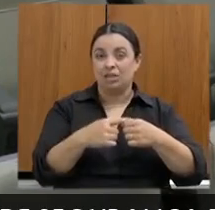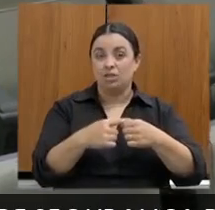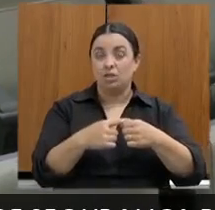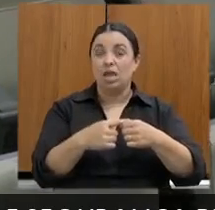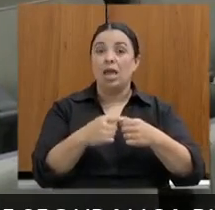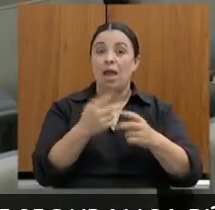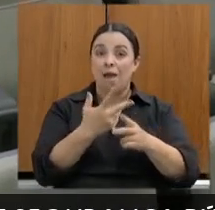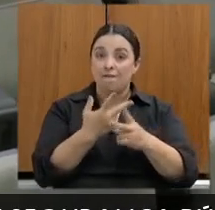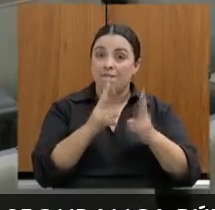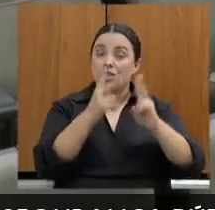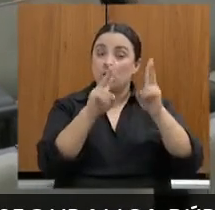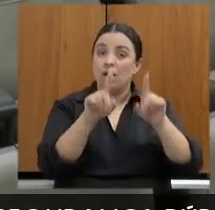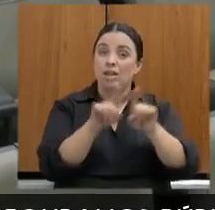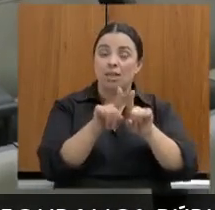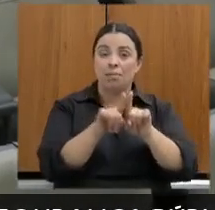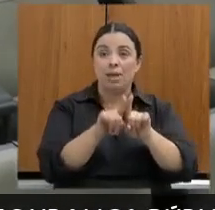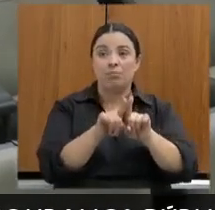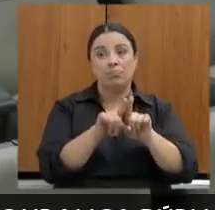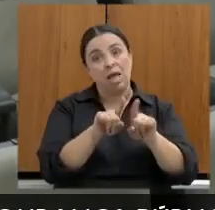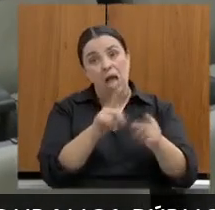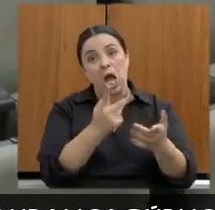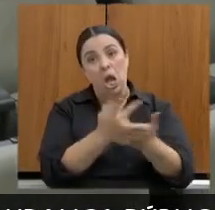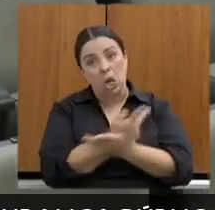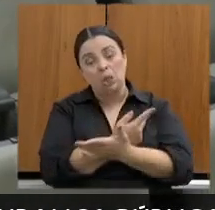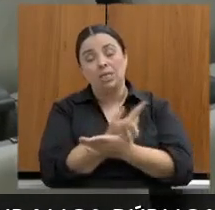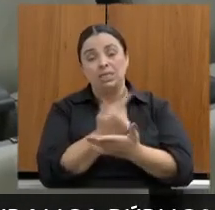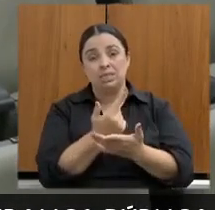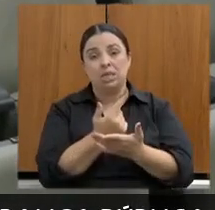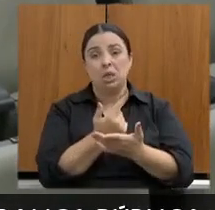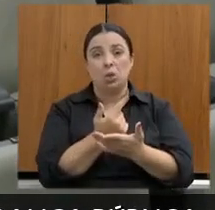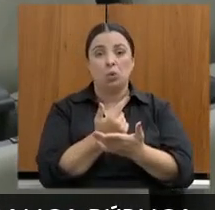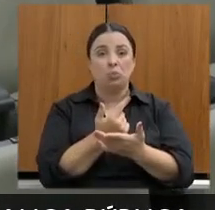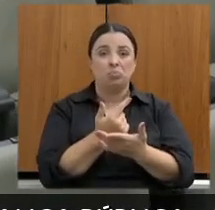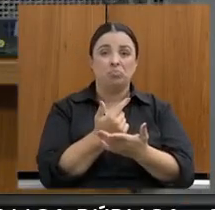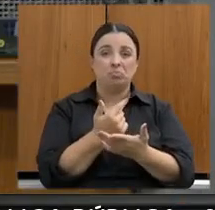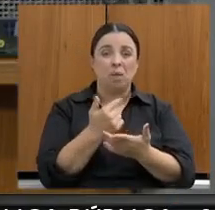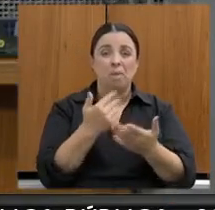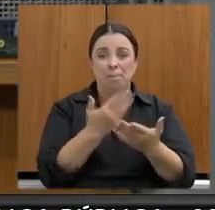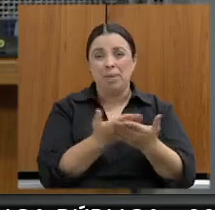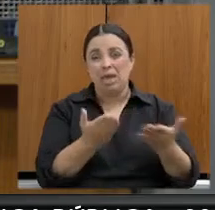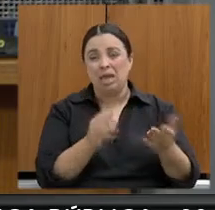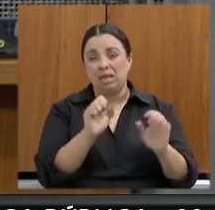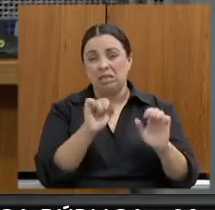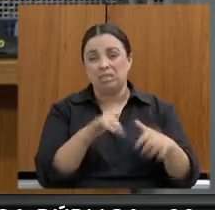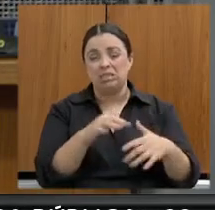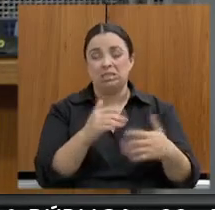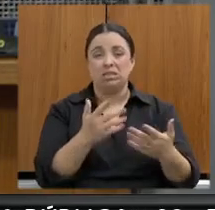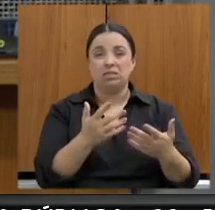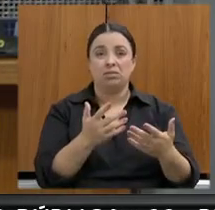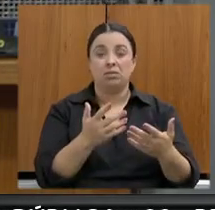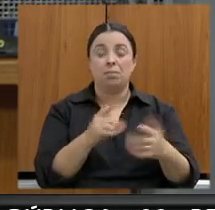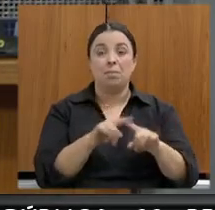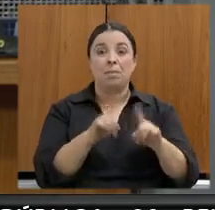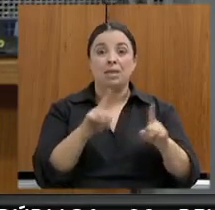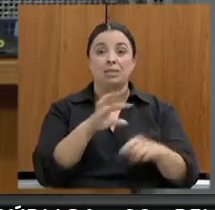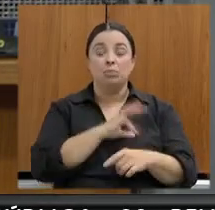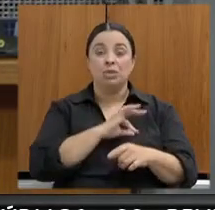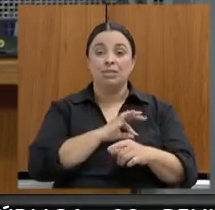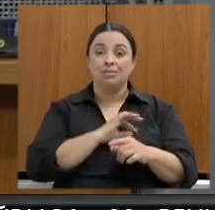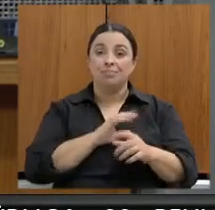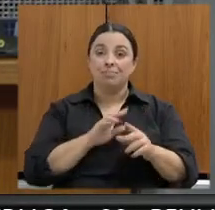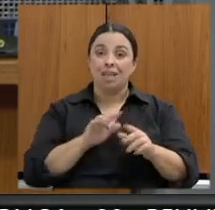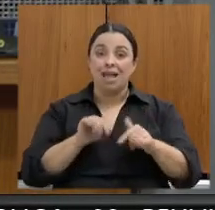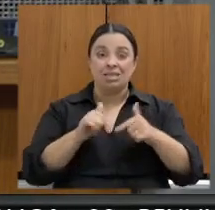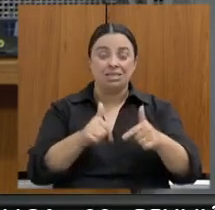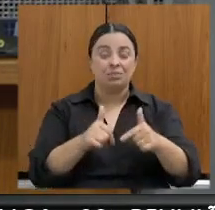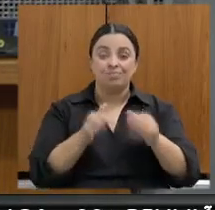enfrentar esse crime que é impressionante nós vemos apreensão outro dia de uma carga de armamento